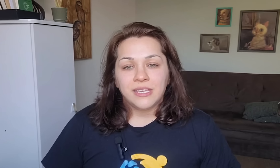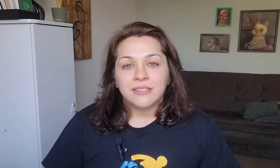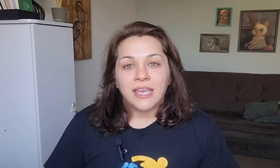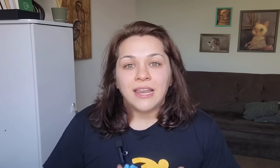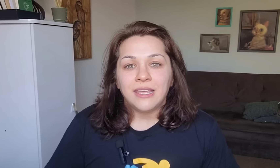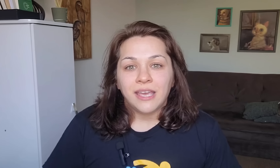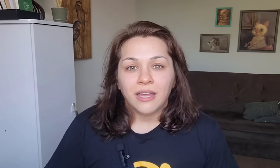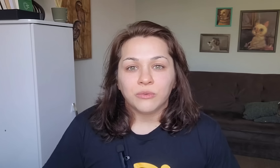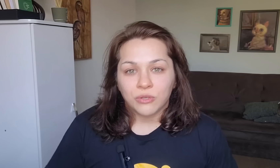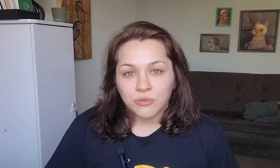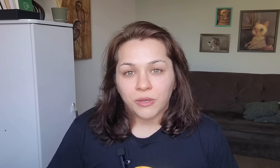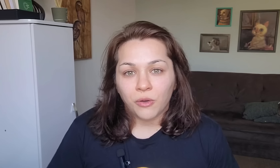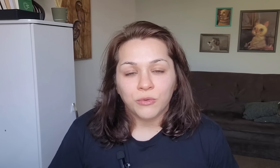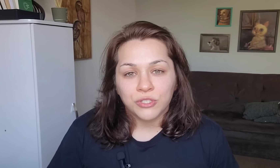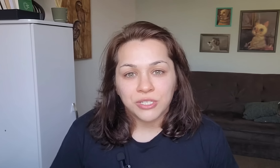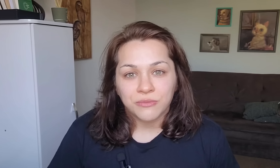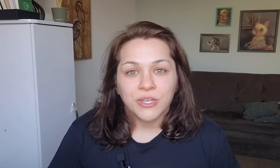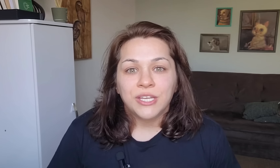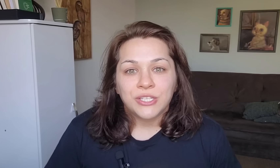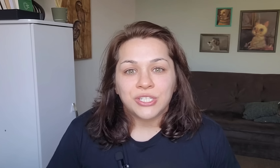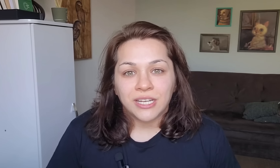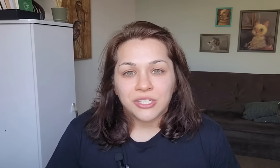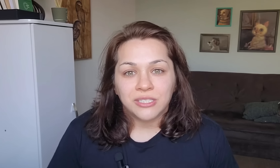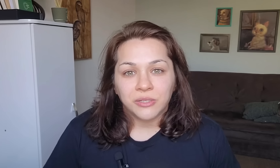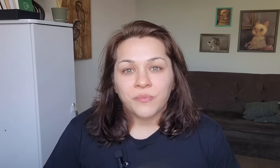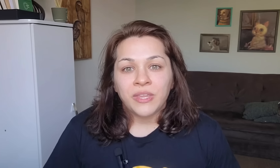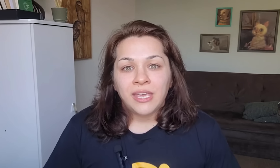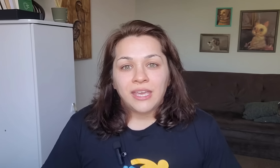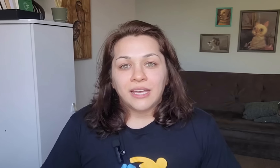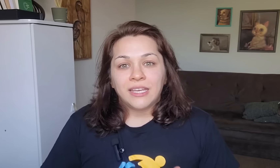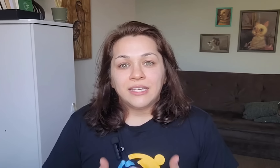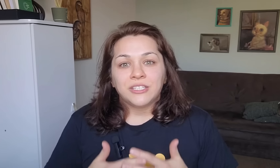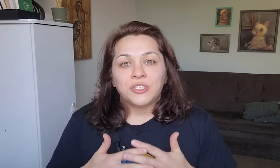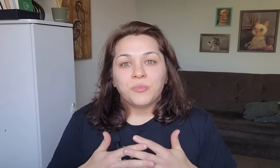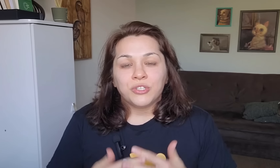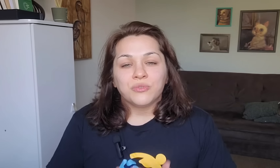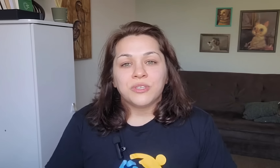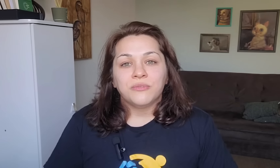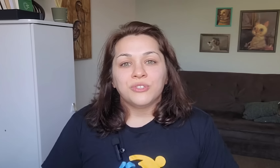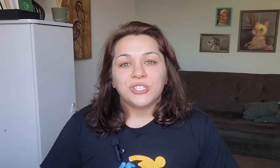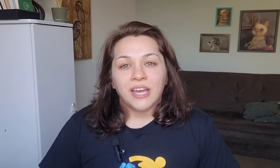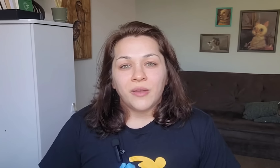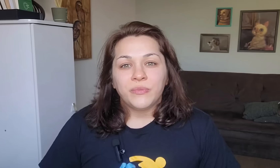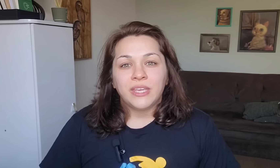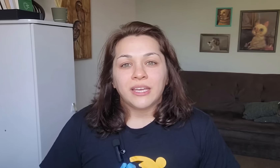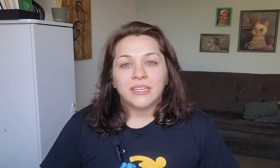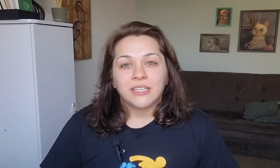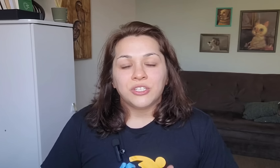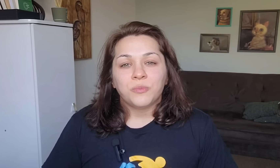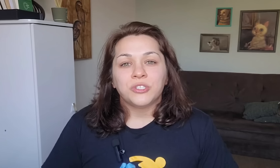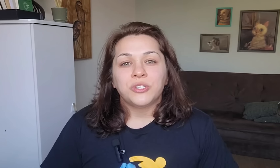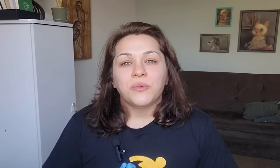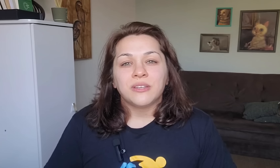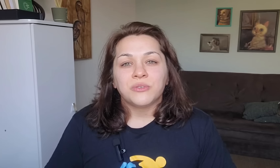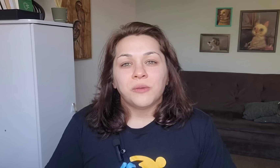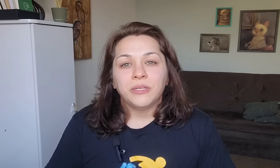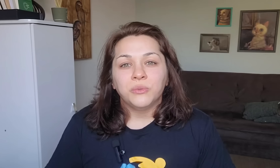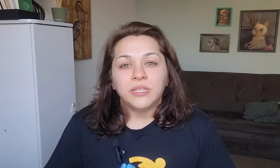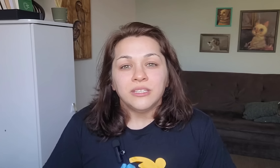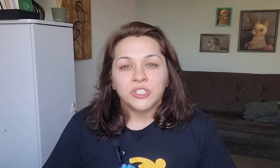Pai, Ele é o nosso maior motivo de gratidão. É aquele que a gente pode nos refugiar, é aquele que a gente pode